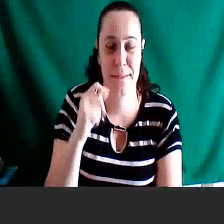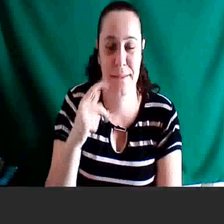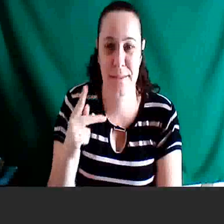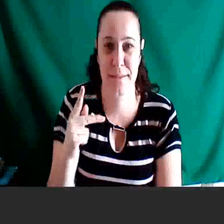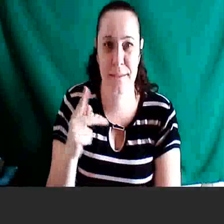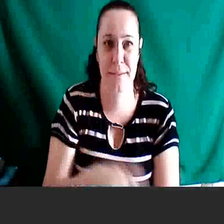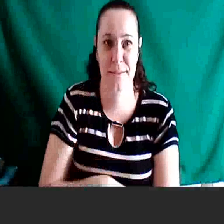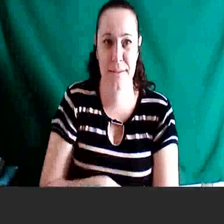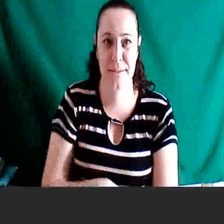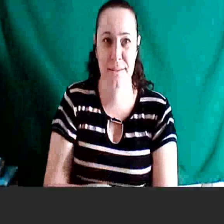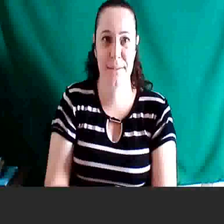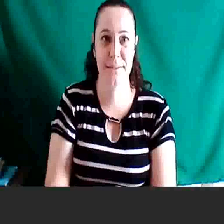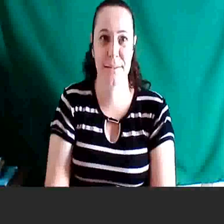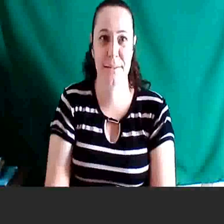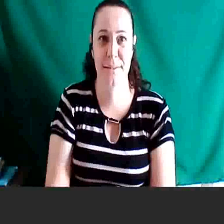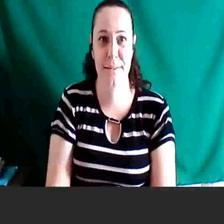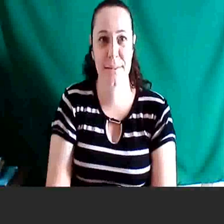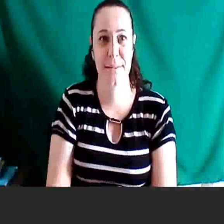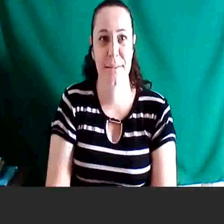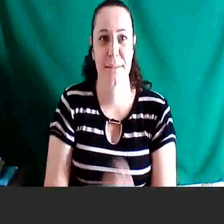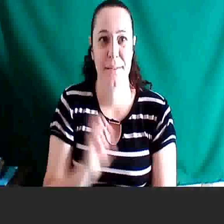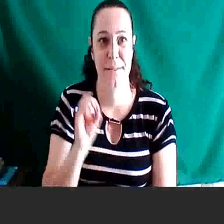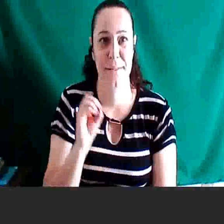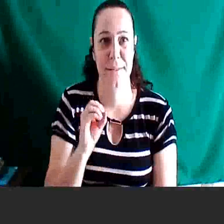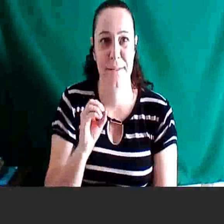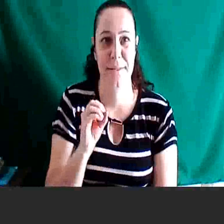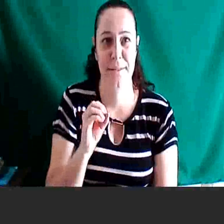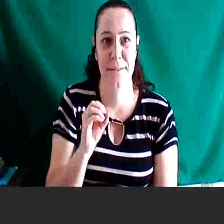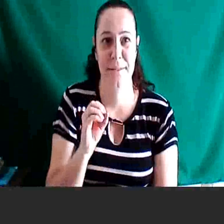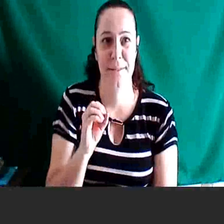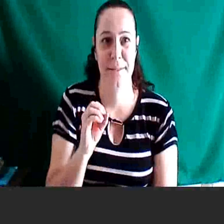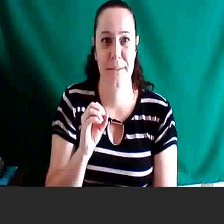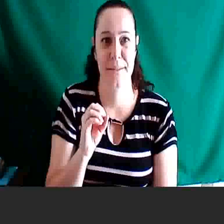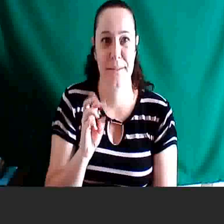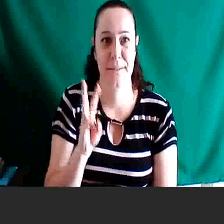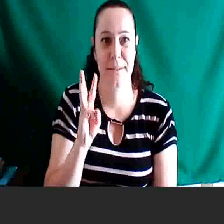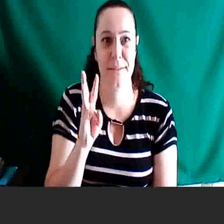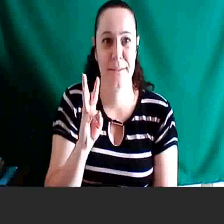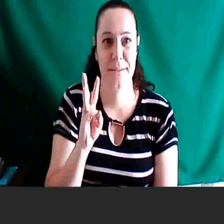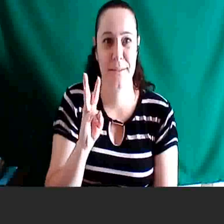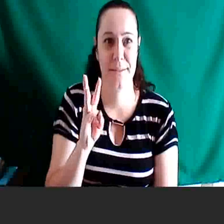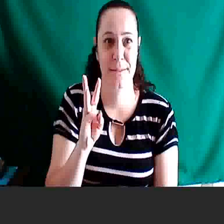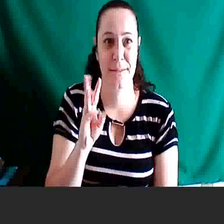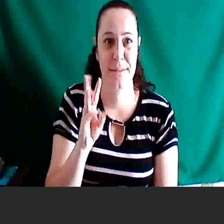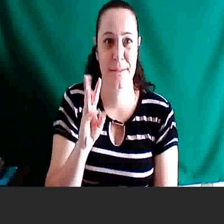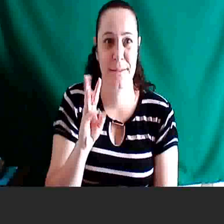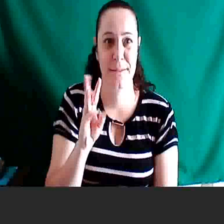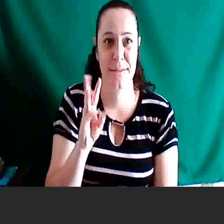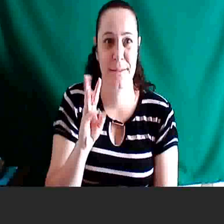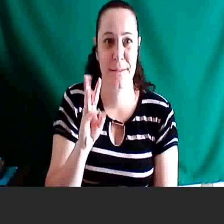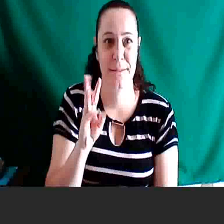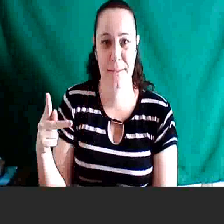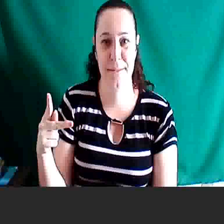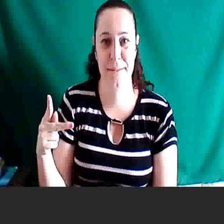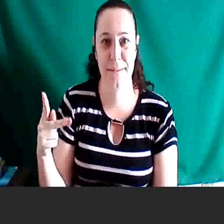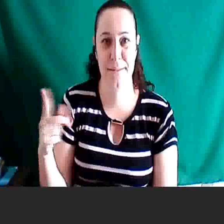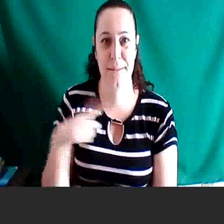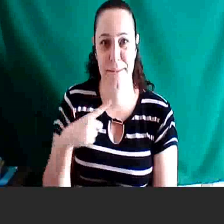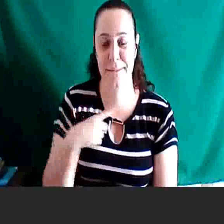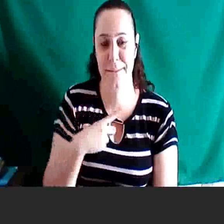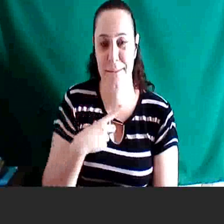O que é Open Web Application Security Project? Open Web Application Security Project,